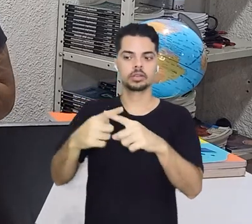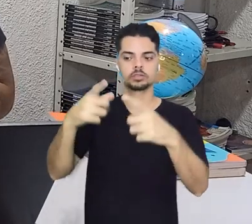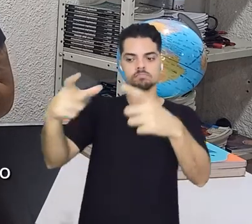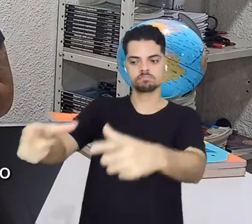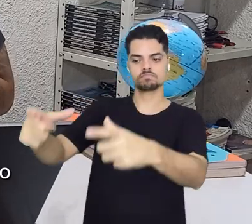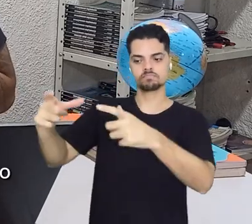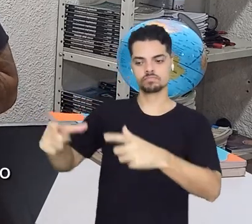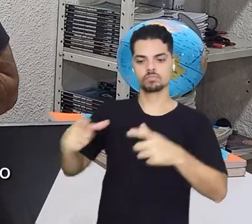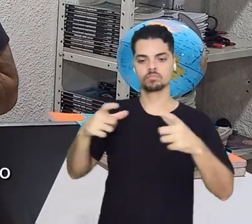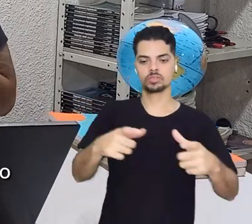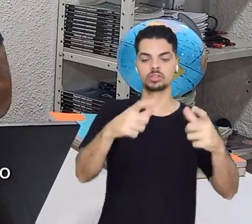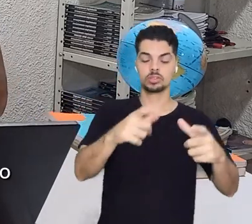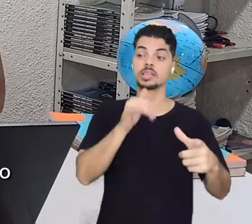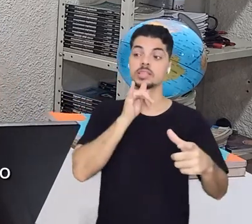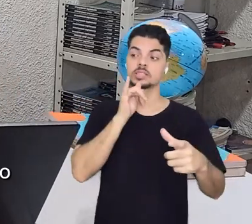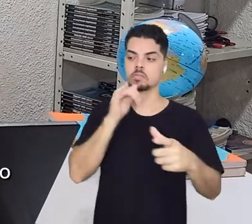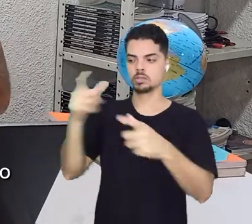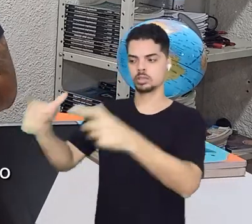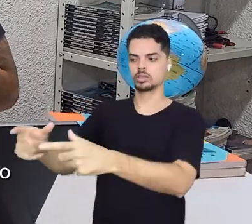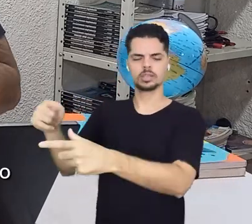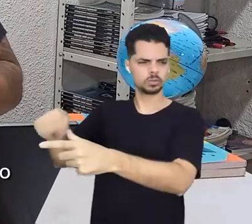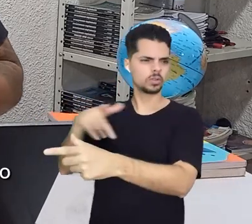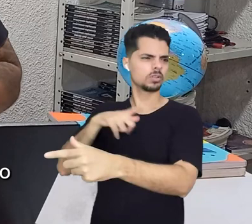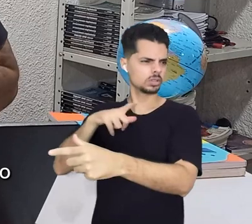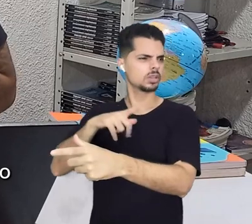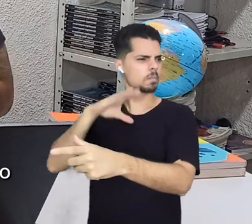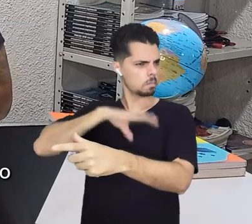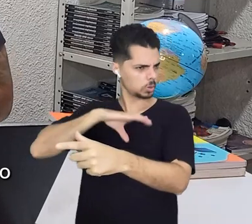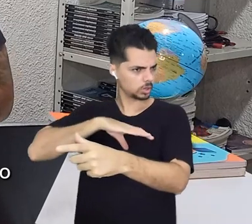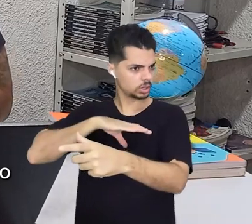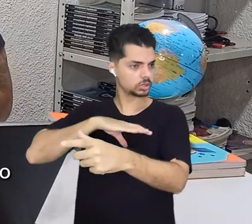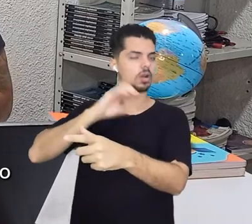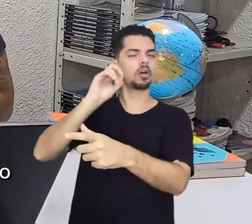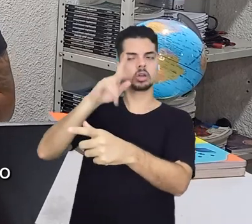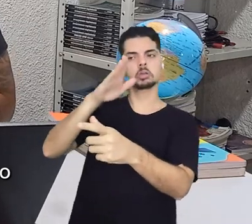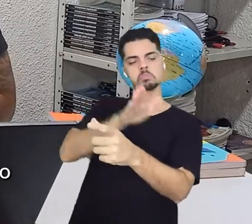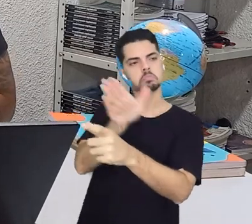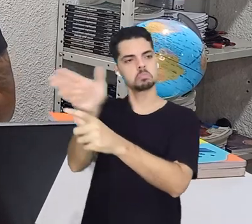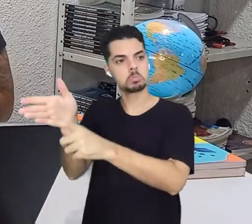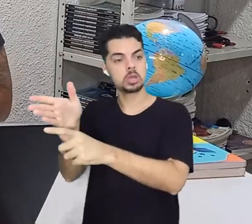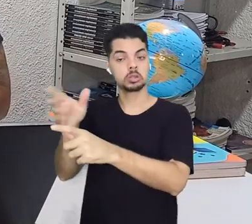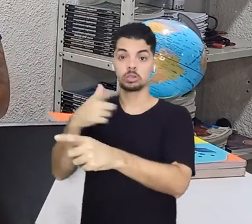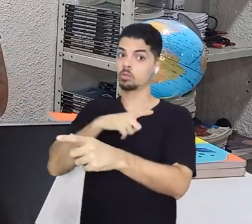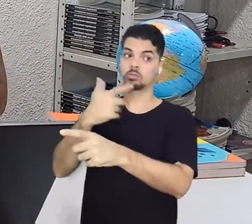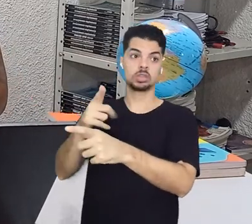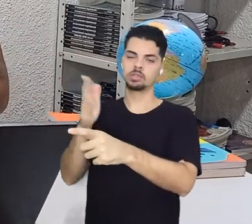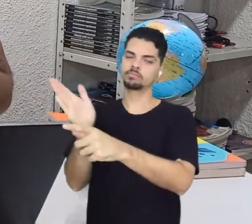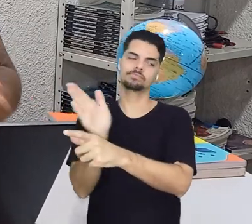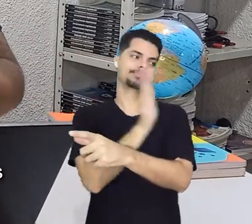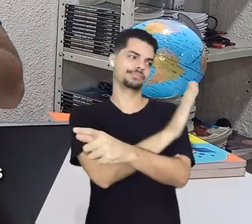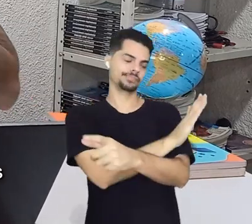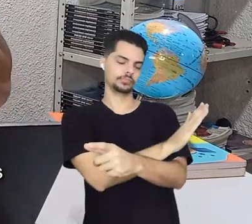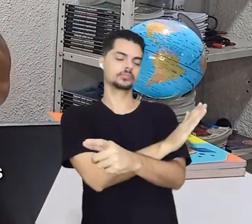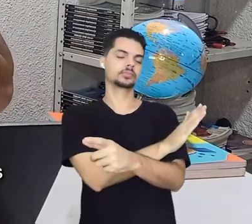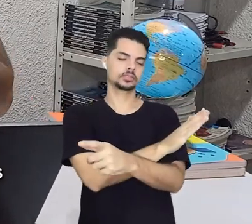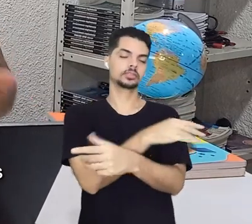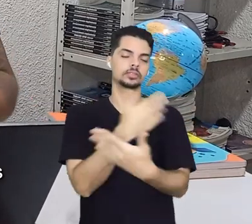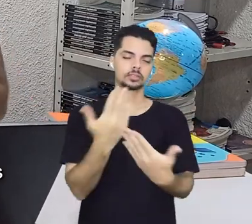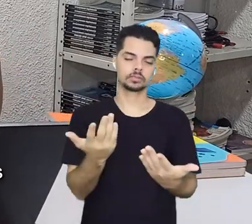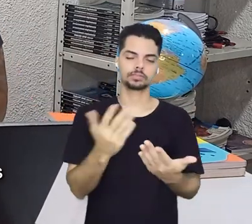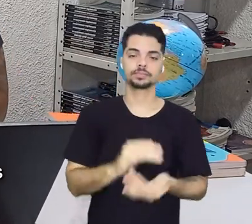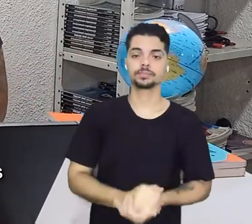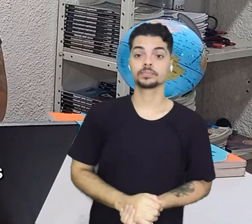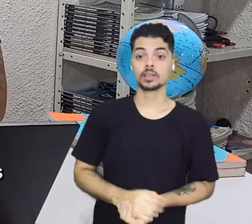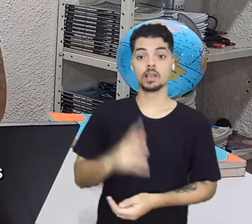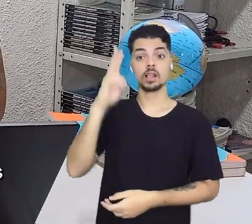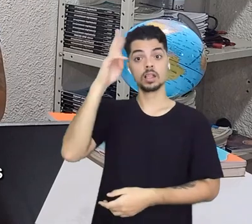lugares, o lugar ou não lugar do indivíduo dentro desse projeto de nação. Vale lembrar que